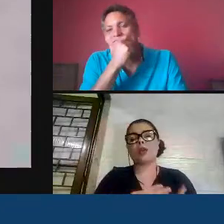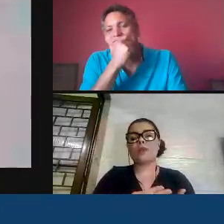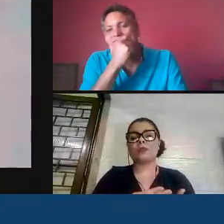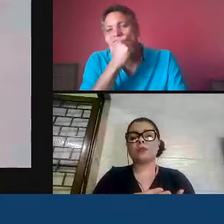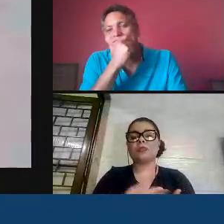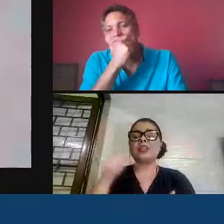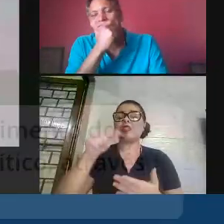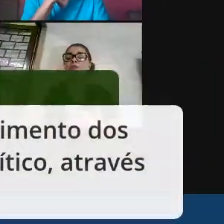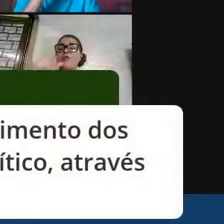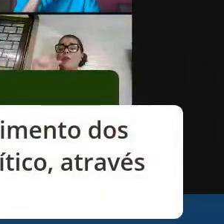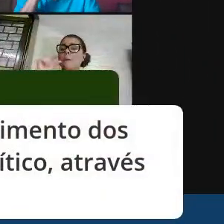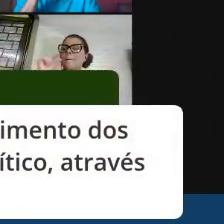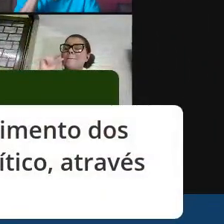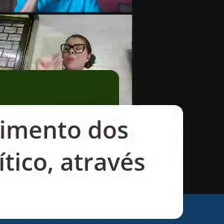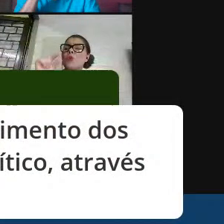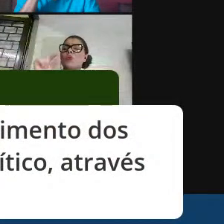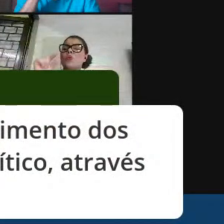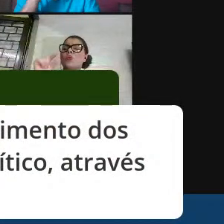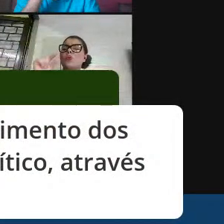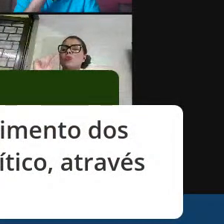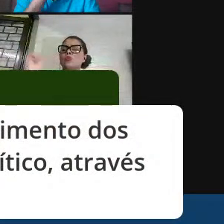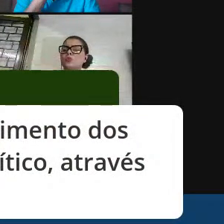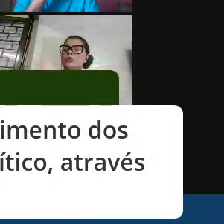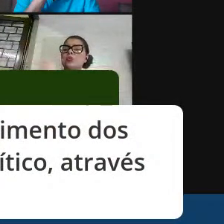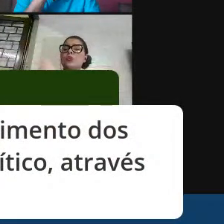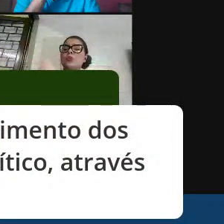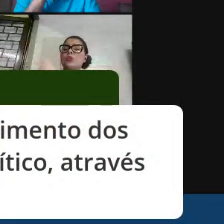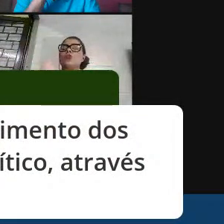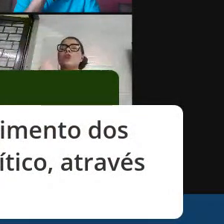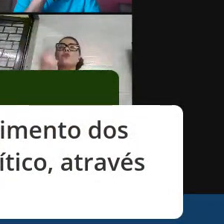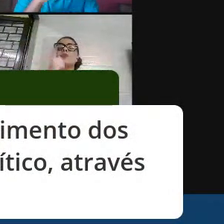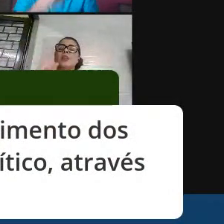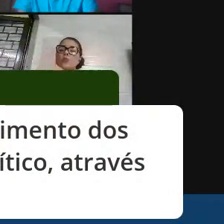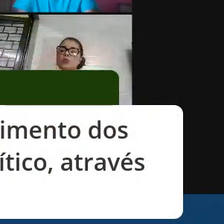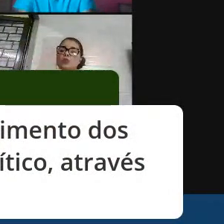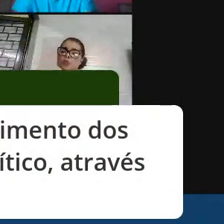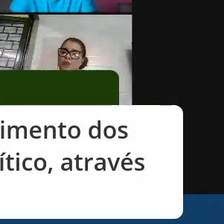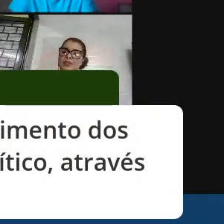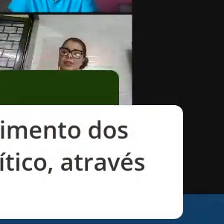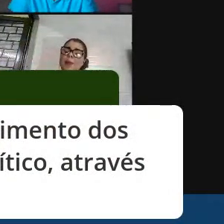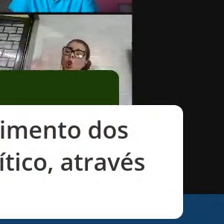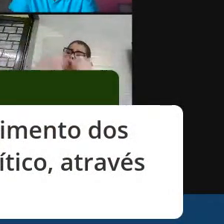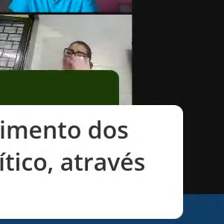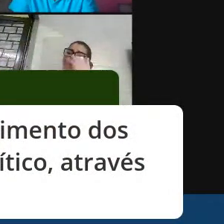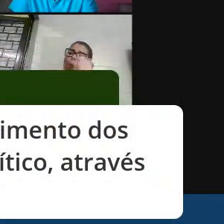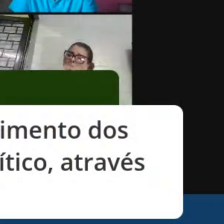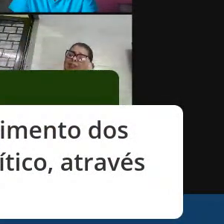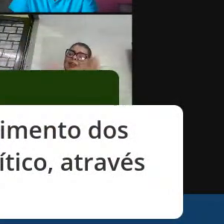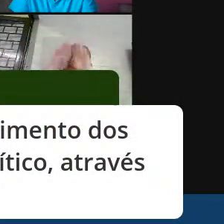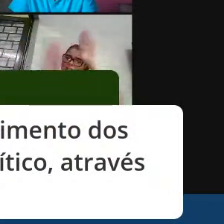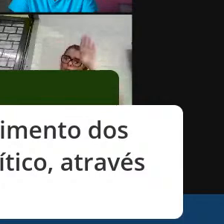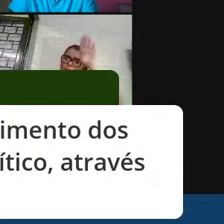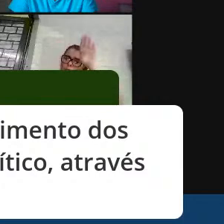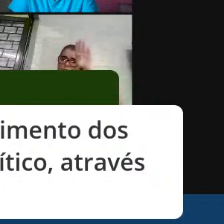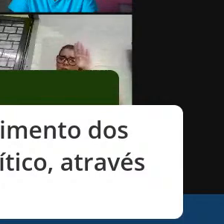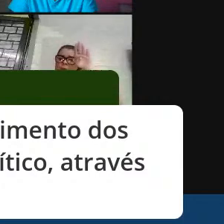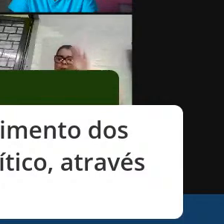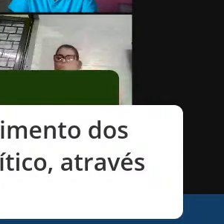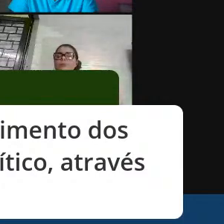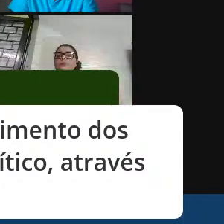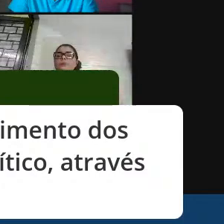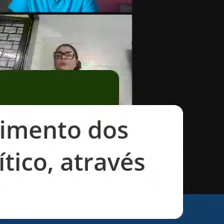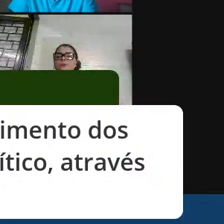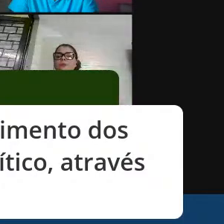pouquinho do que a gente pôde fazer para combater essa coisa dessa desigualdade, que é arma